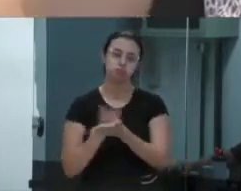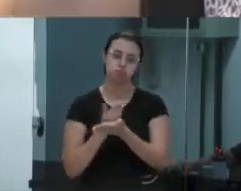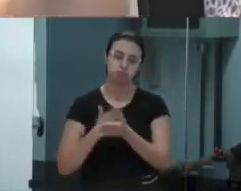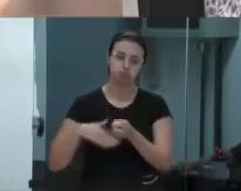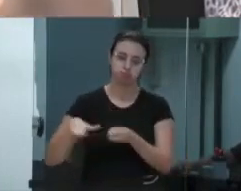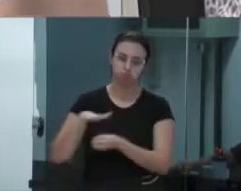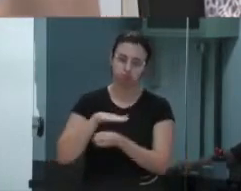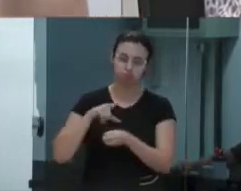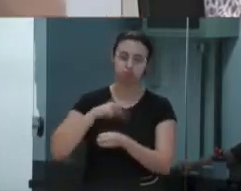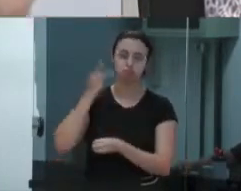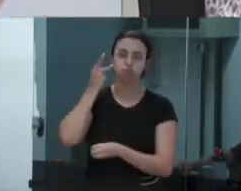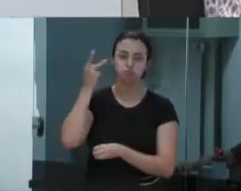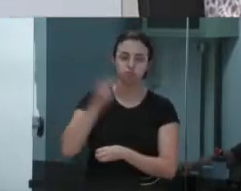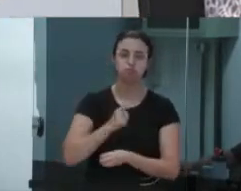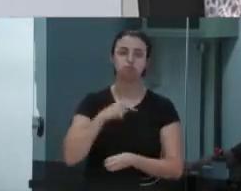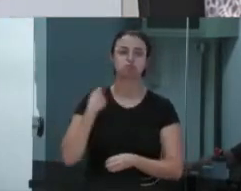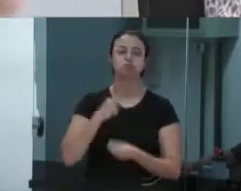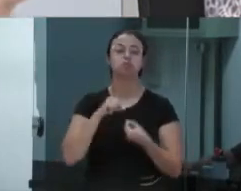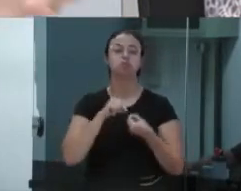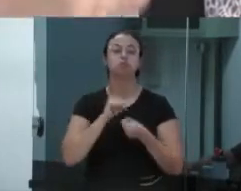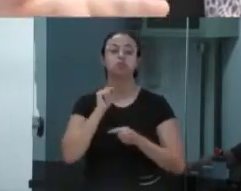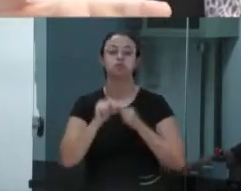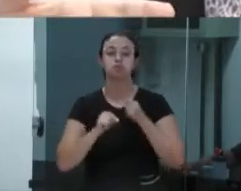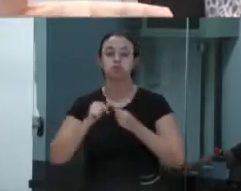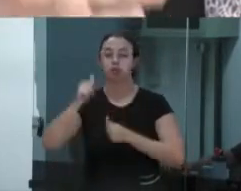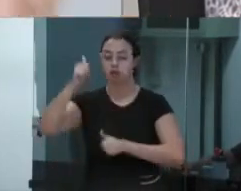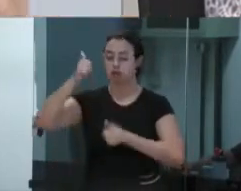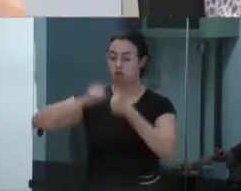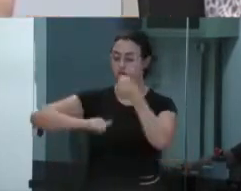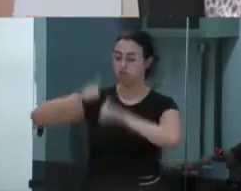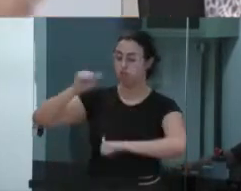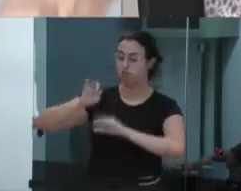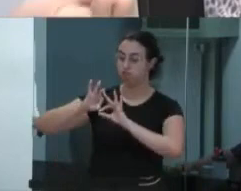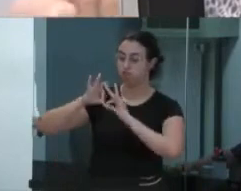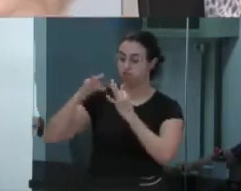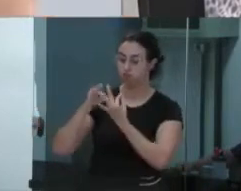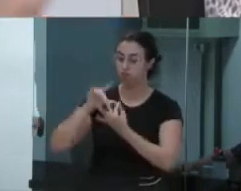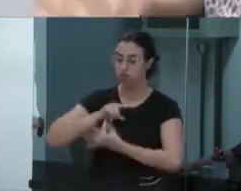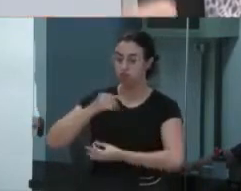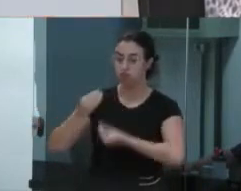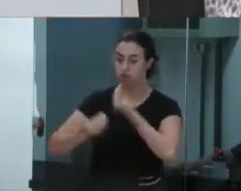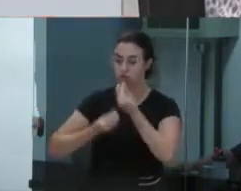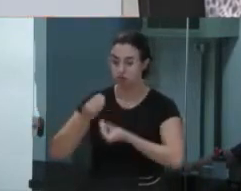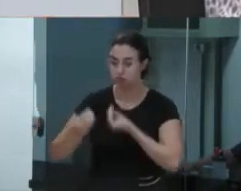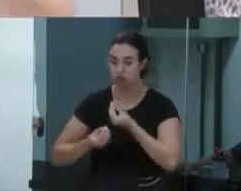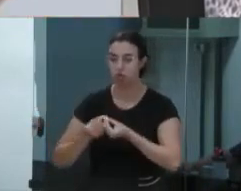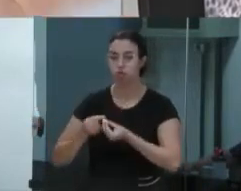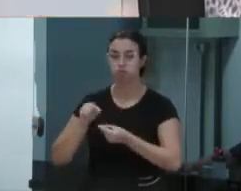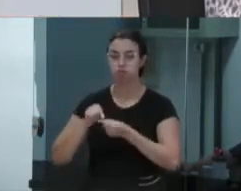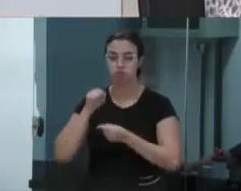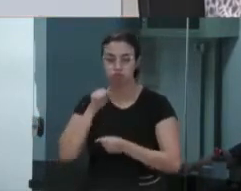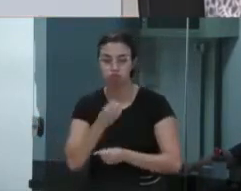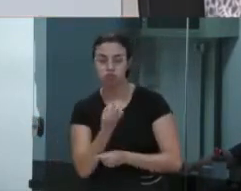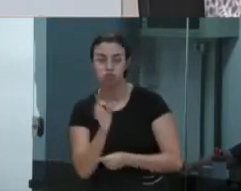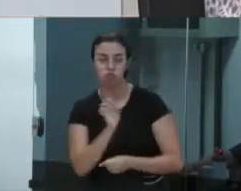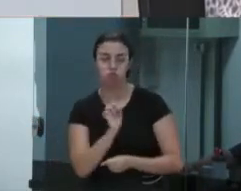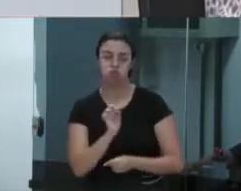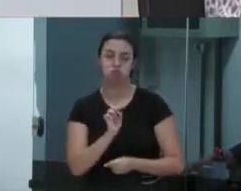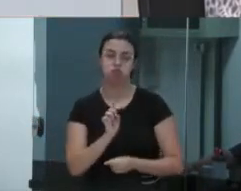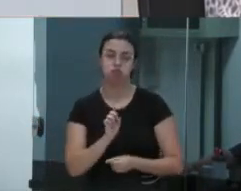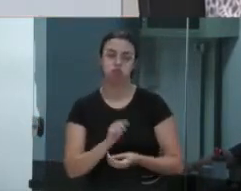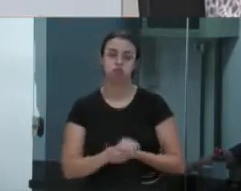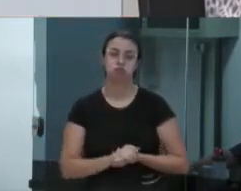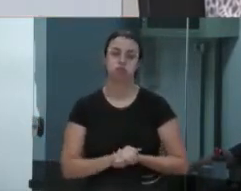né, que tiveram essas visitas. O que a gente faz é avaliar se aquela família teria ou não condição de fazer essa ligação, em função de custos mesmo,